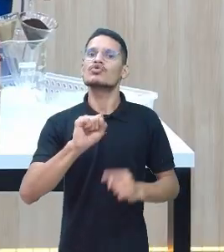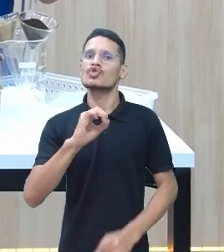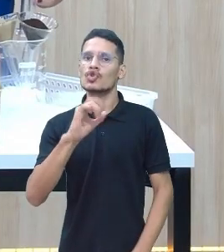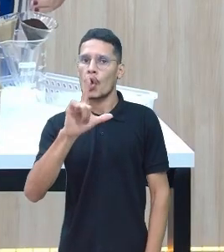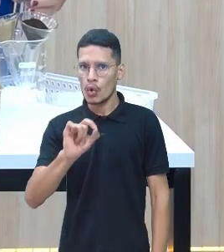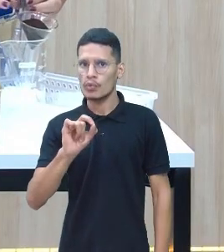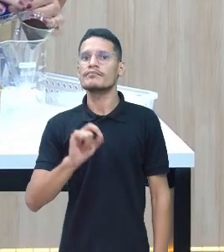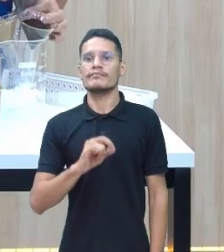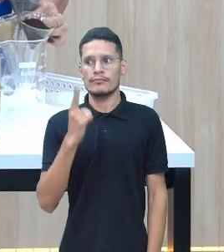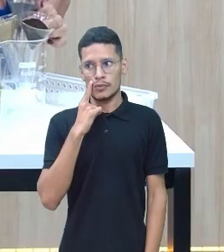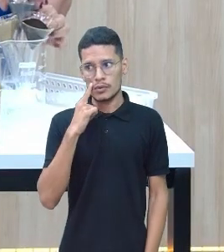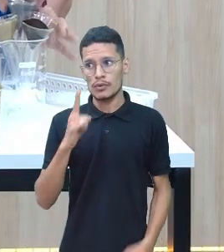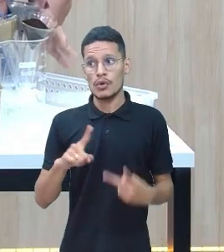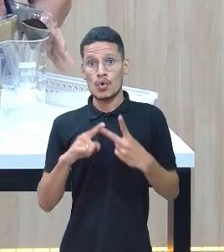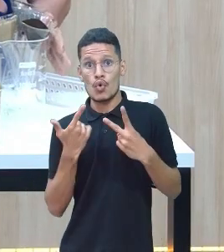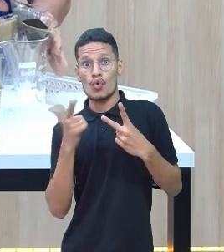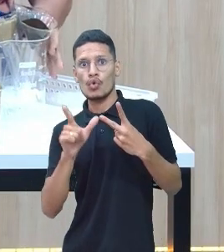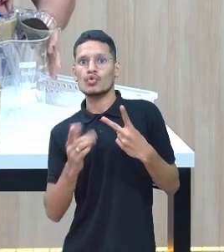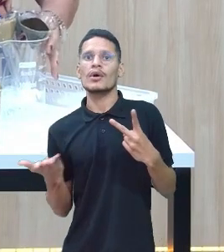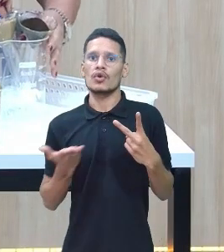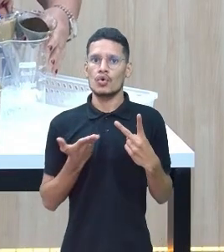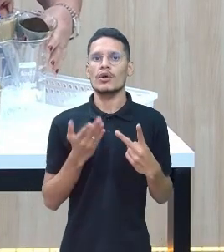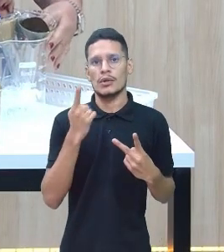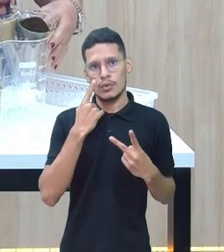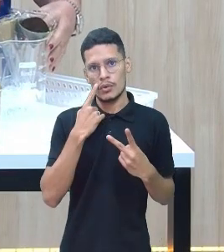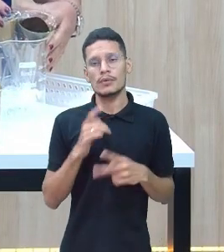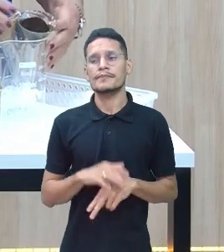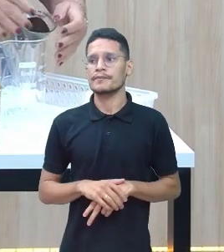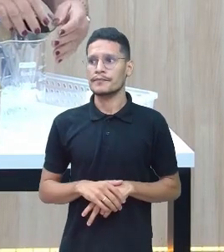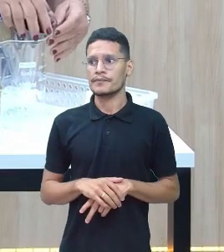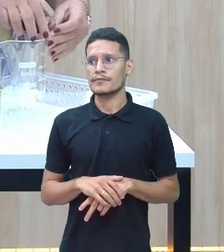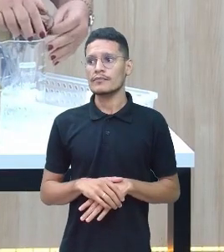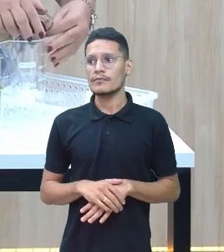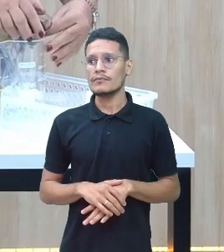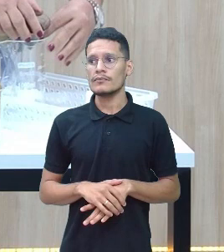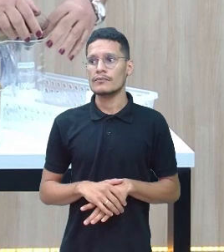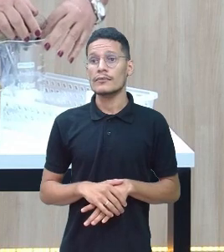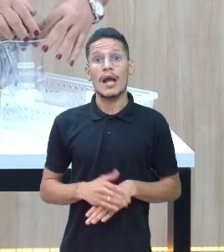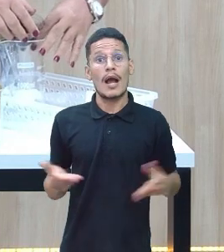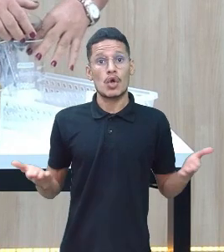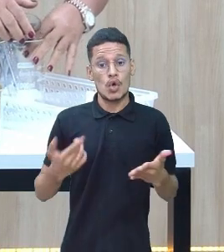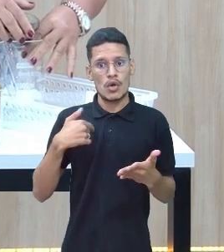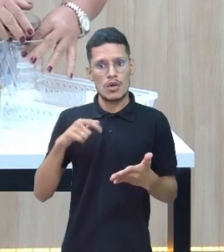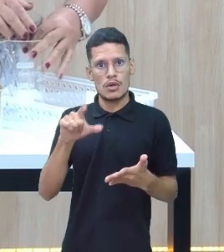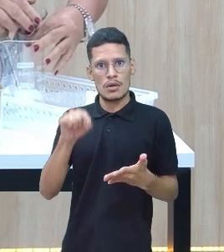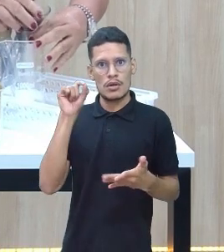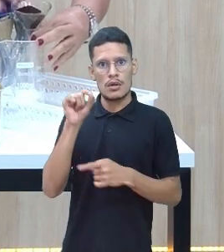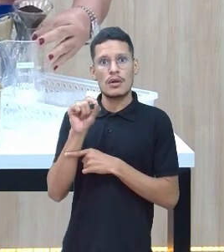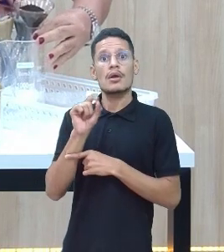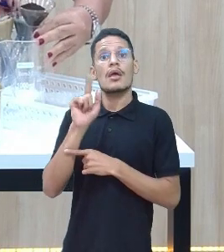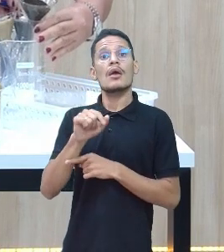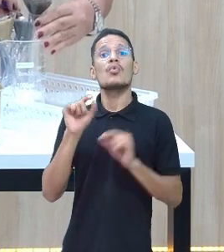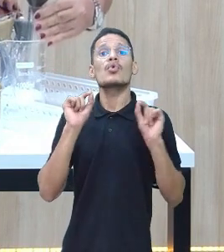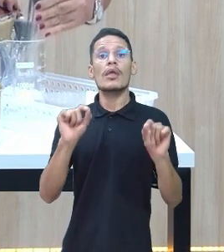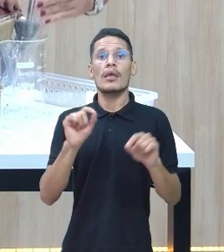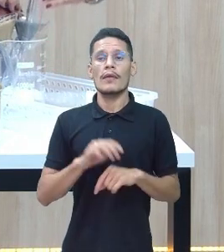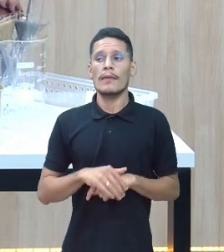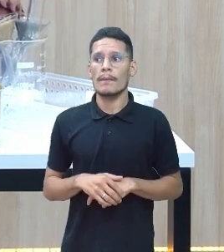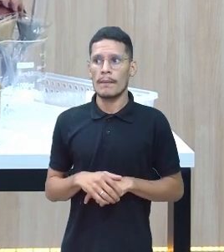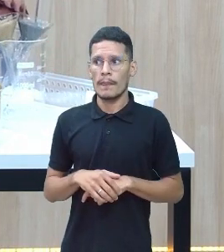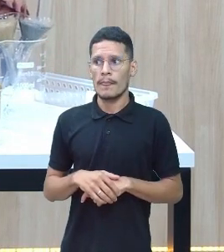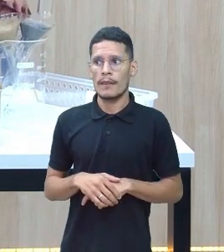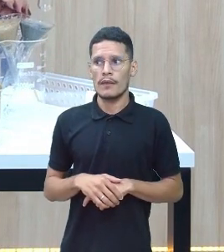agora vou pegar um outro. Qual seria o outro, professora? Eu vou pegar esse solo aqui. É o solo